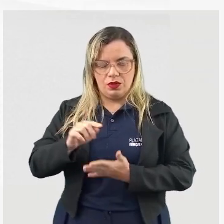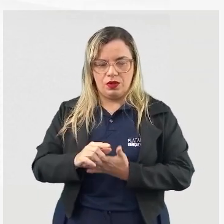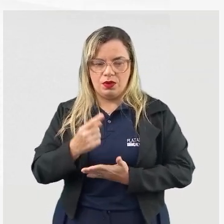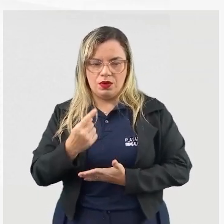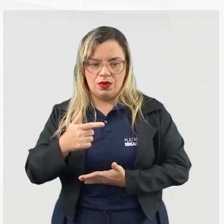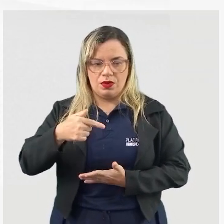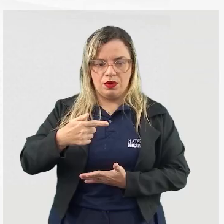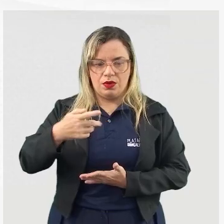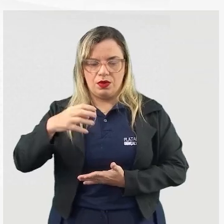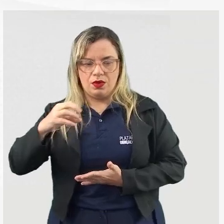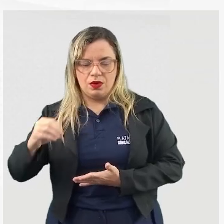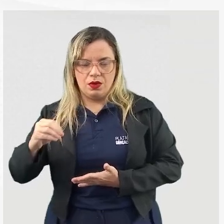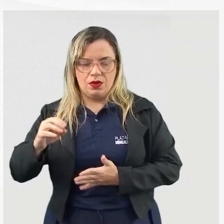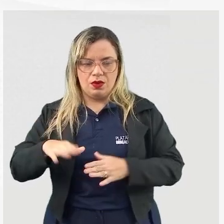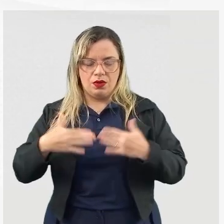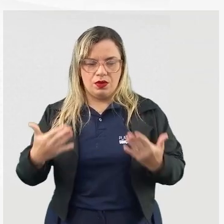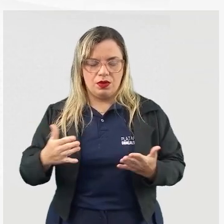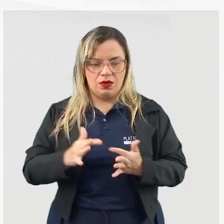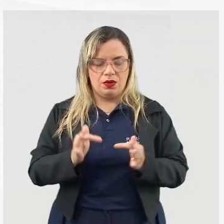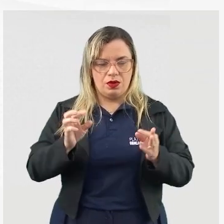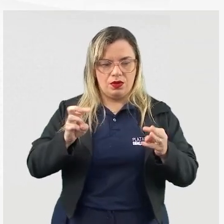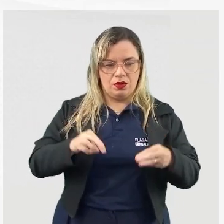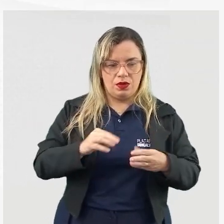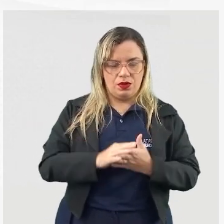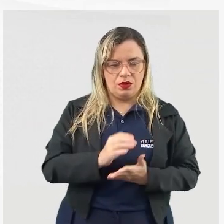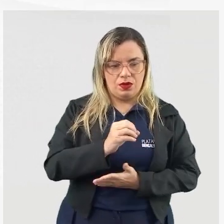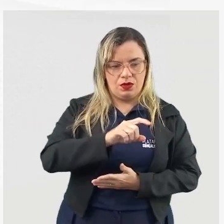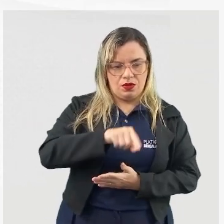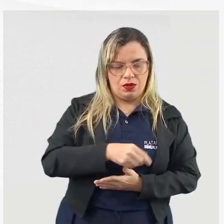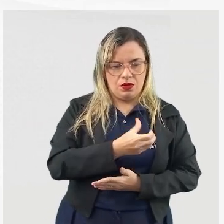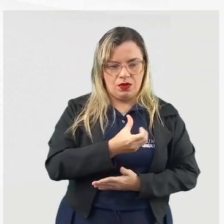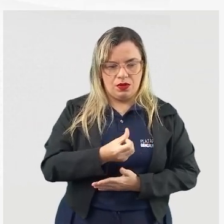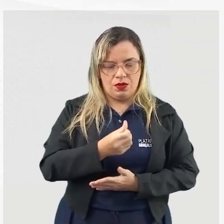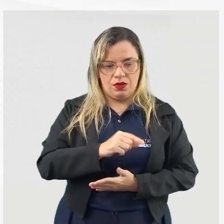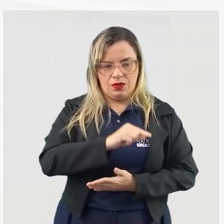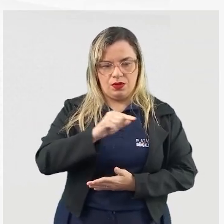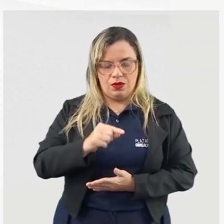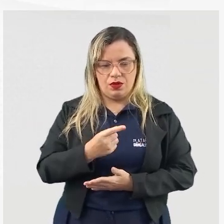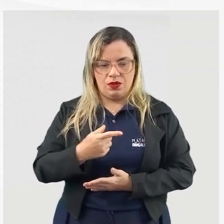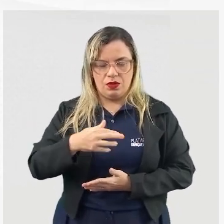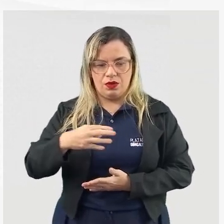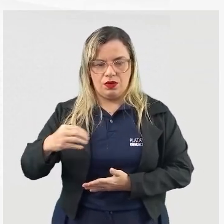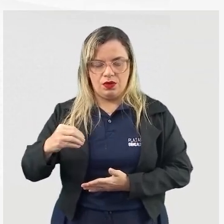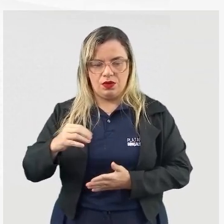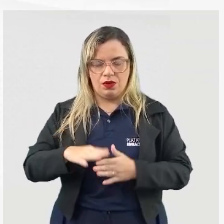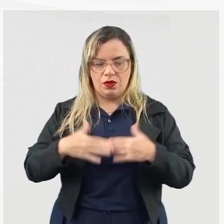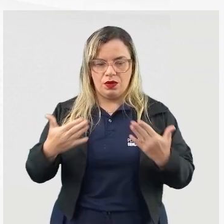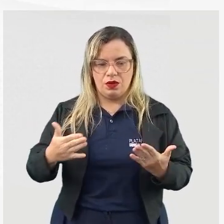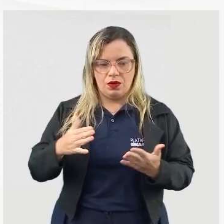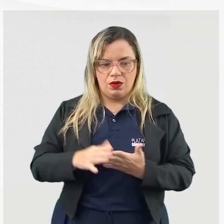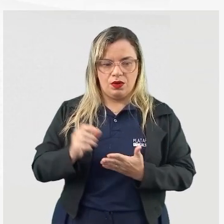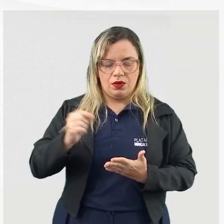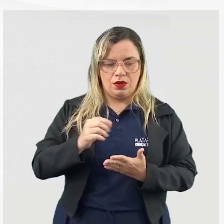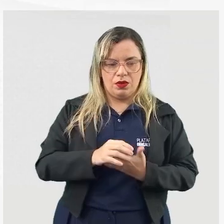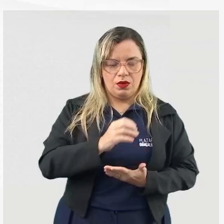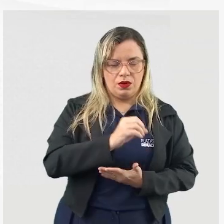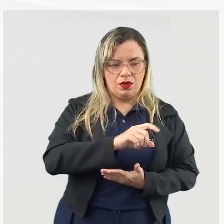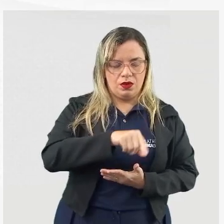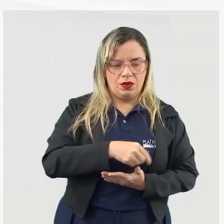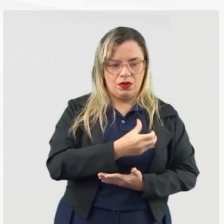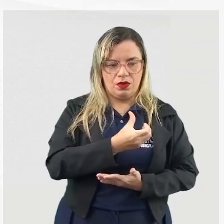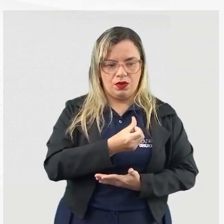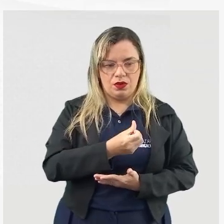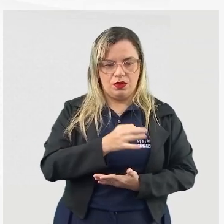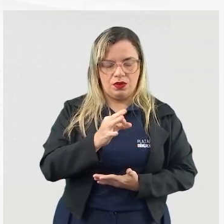1.750. Tá? Por último, aqui o 0,6% de 1.300. Turminha, esse